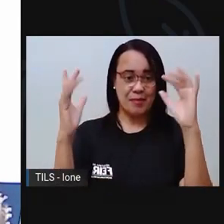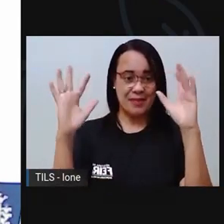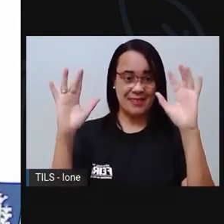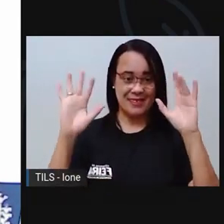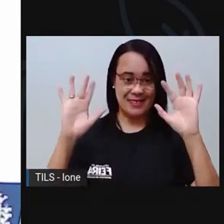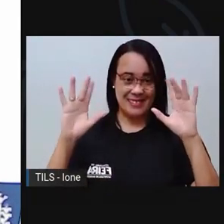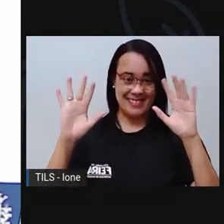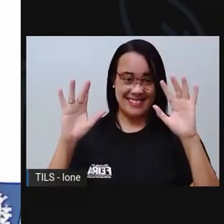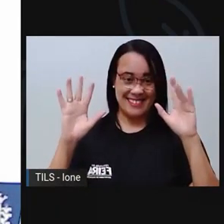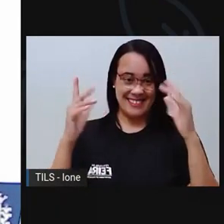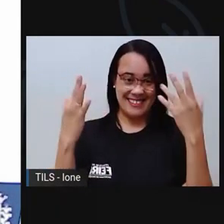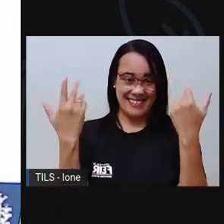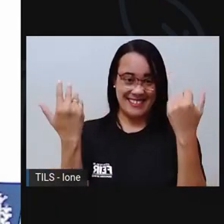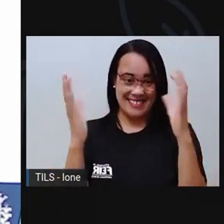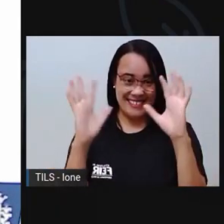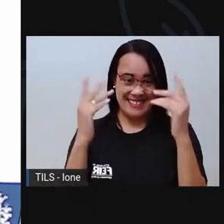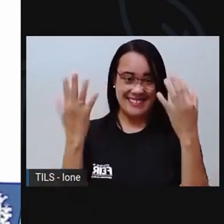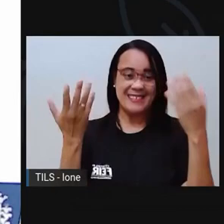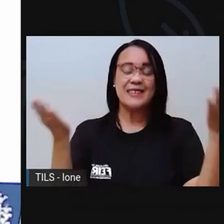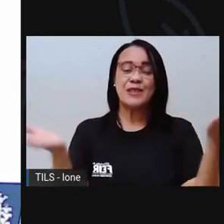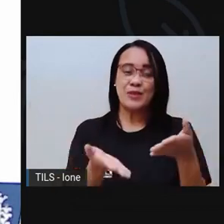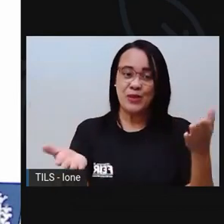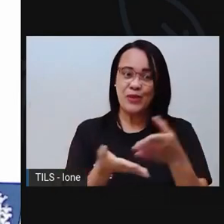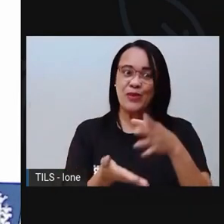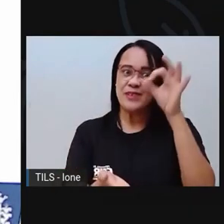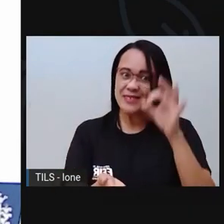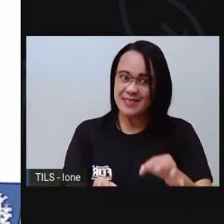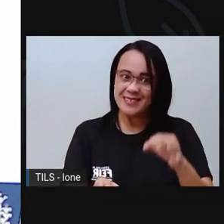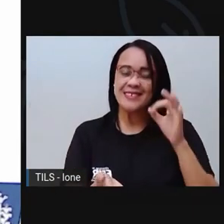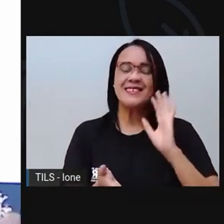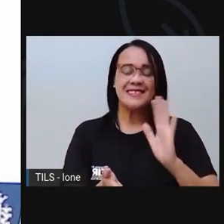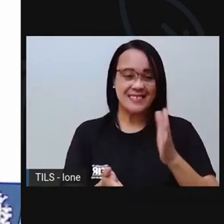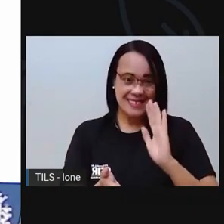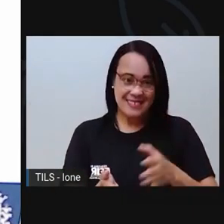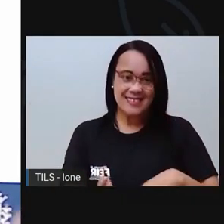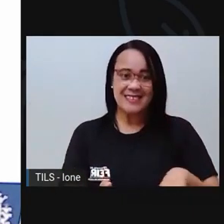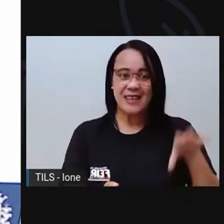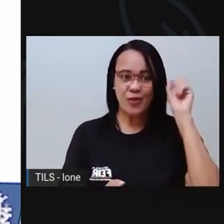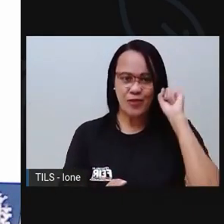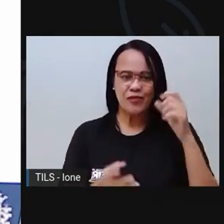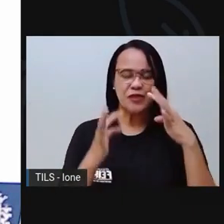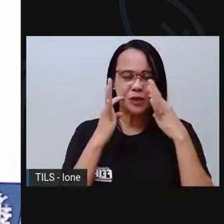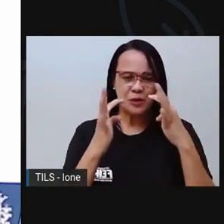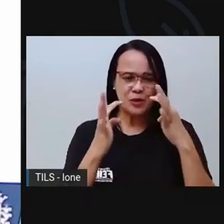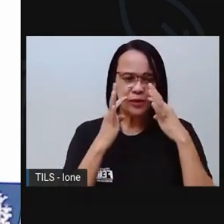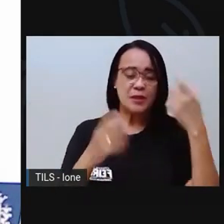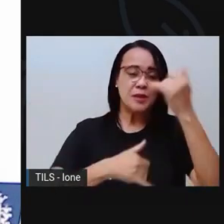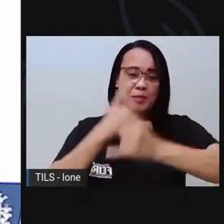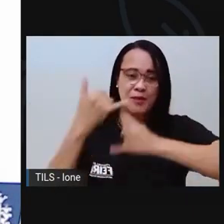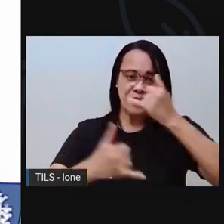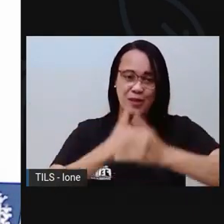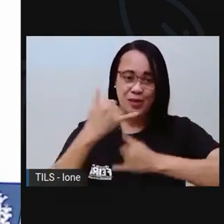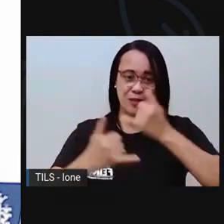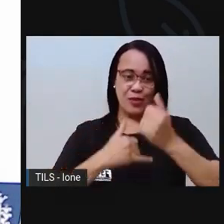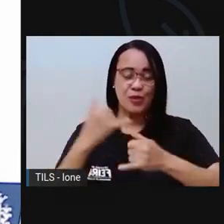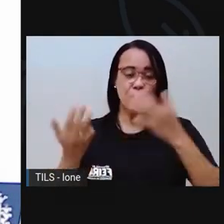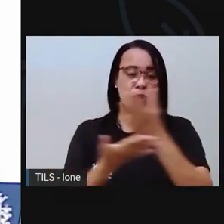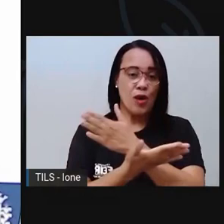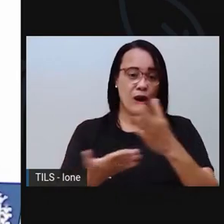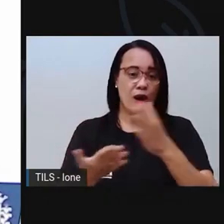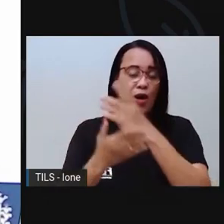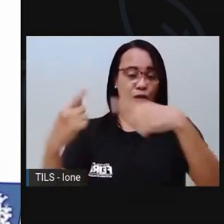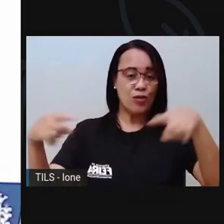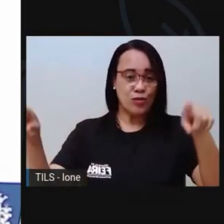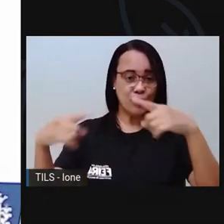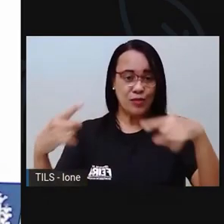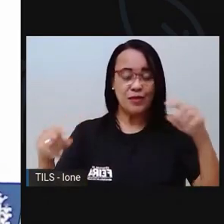que vocês, né, já brincaram ou já ouviram alguma dessas parlendas que a Pro vai compartilhar com